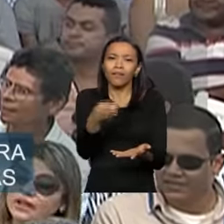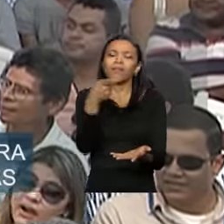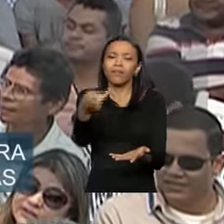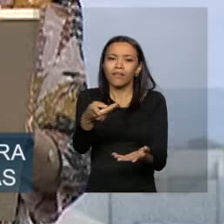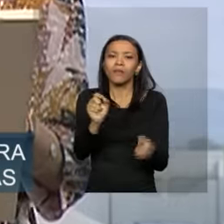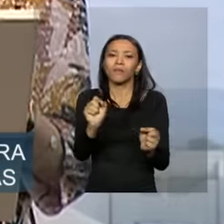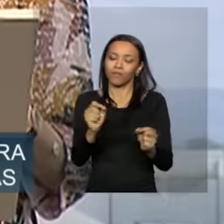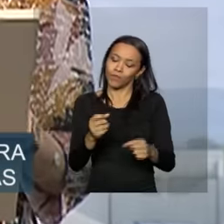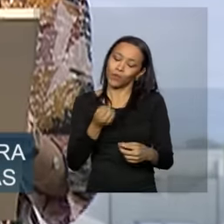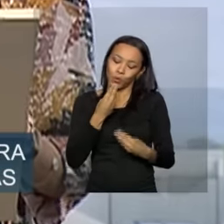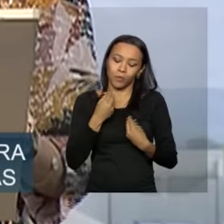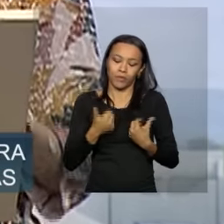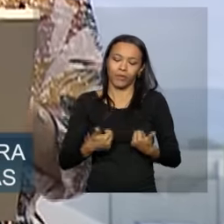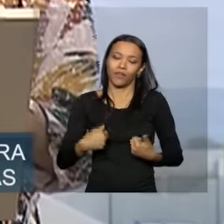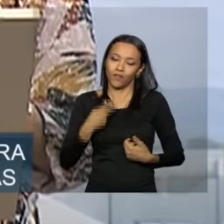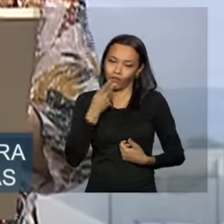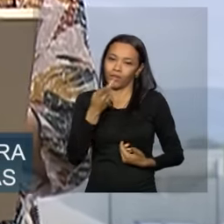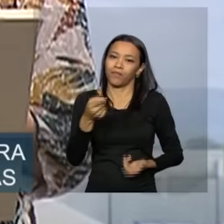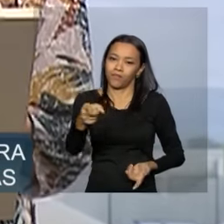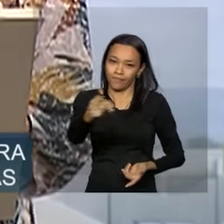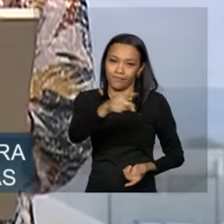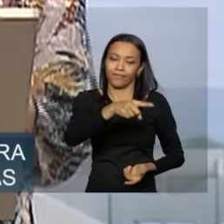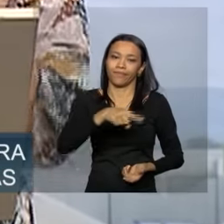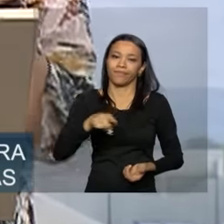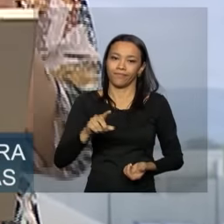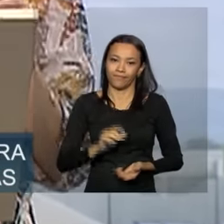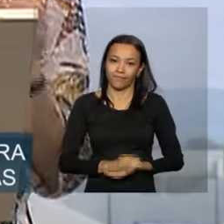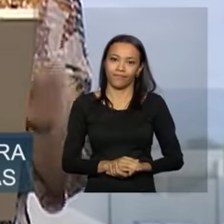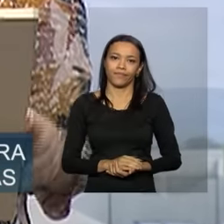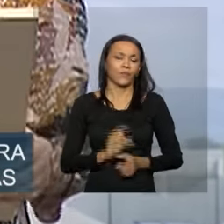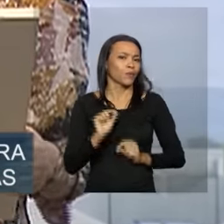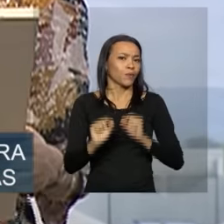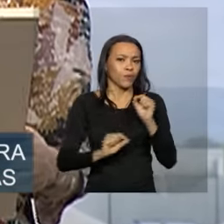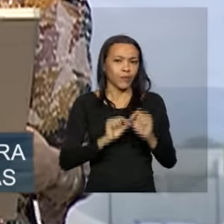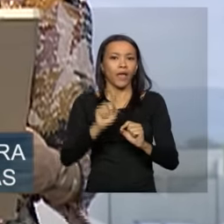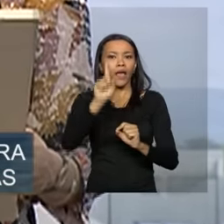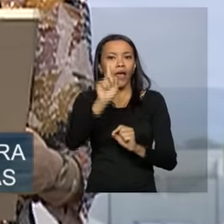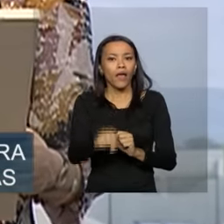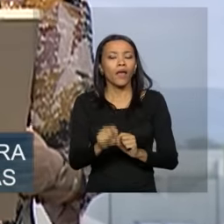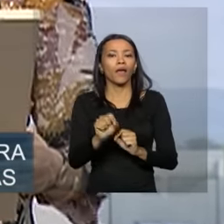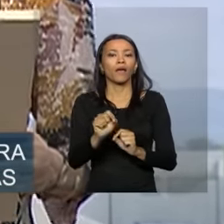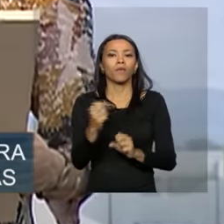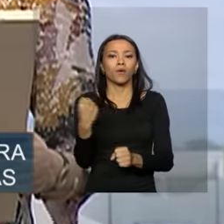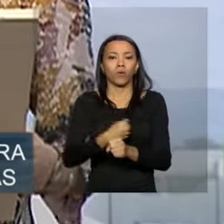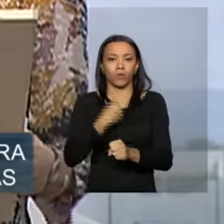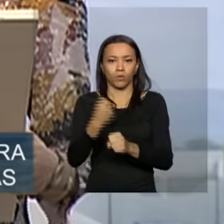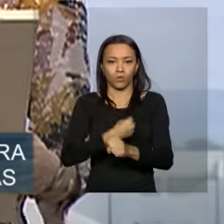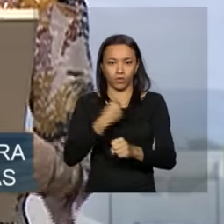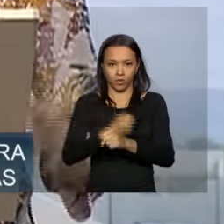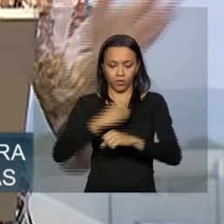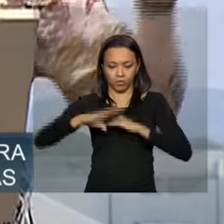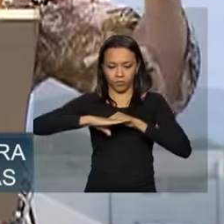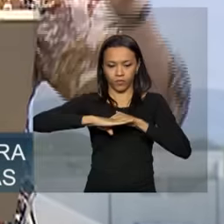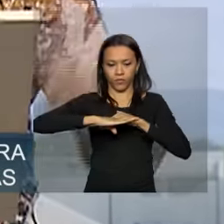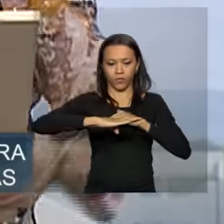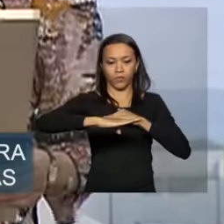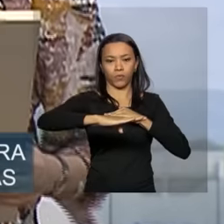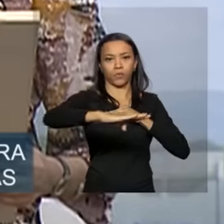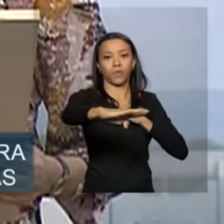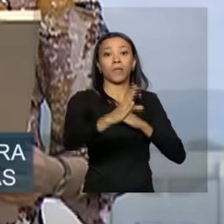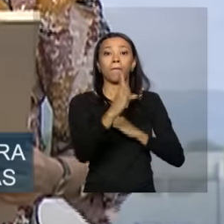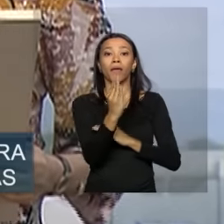Eu vou contar para vocês. É a pavimentação da rodovia, da